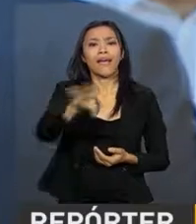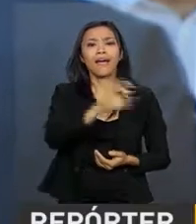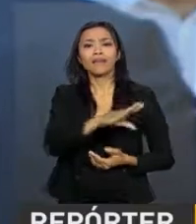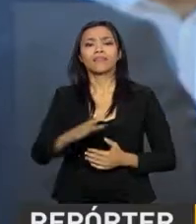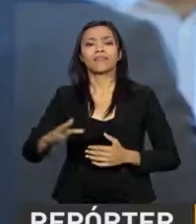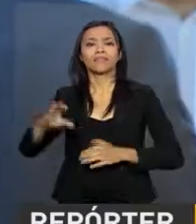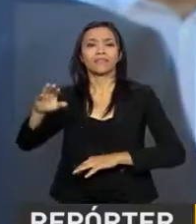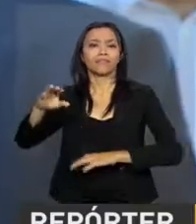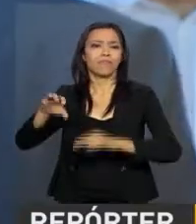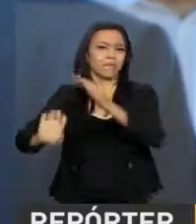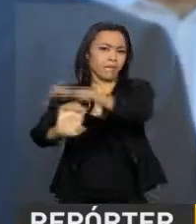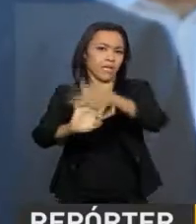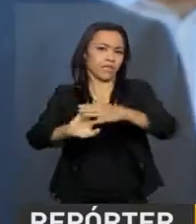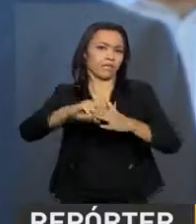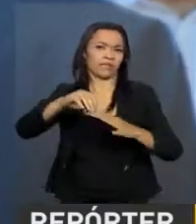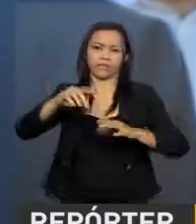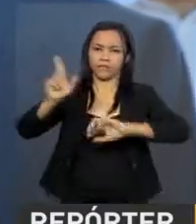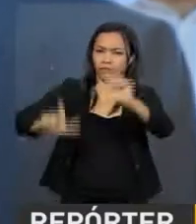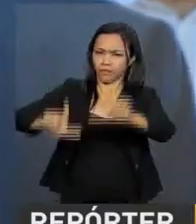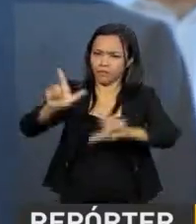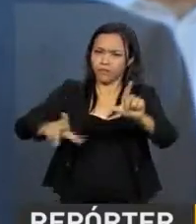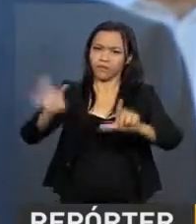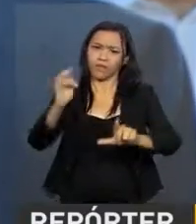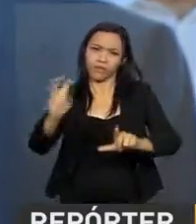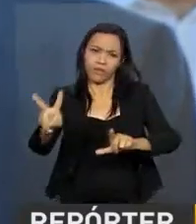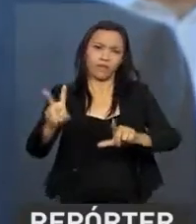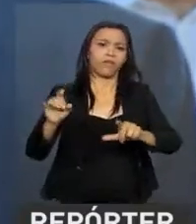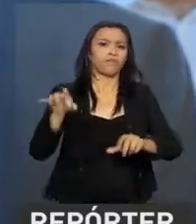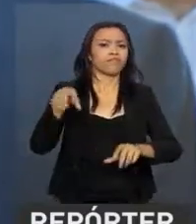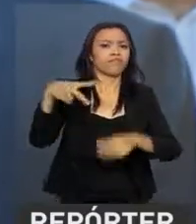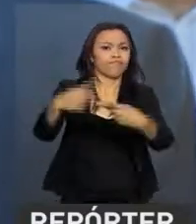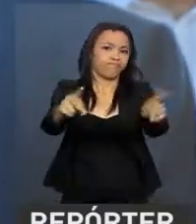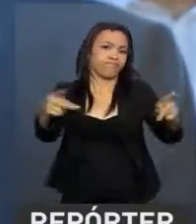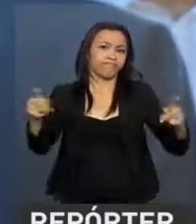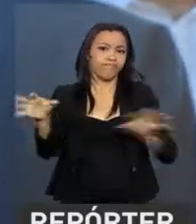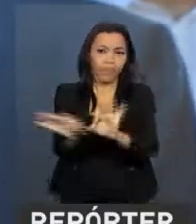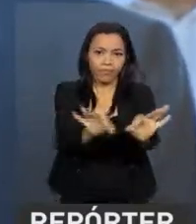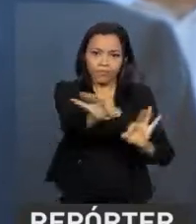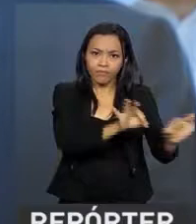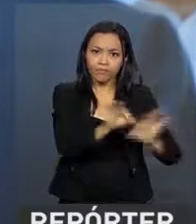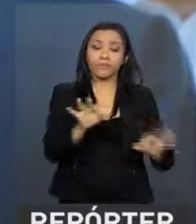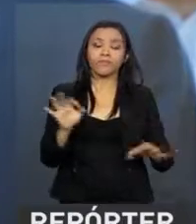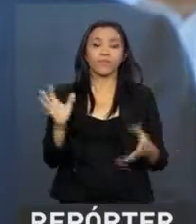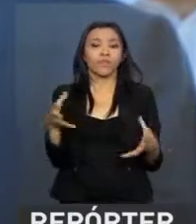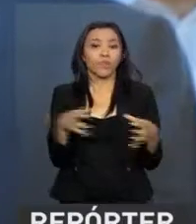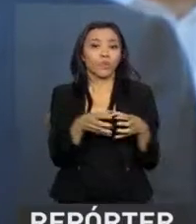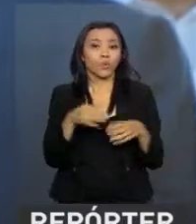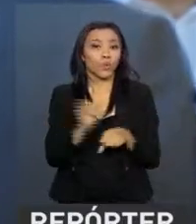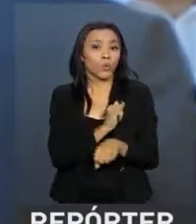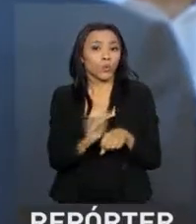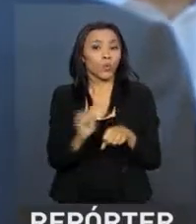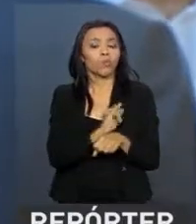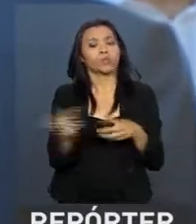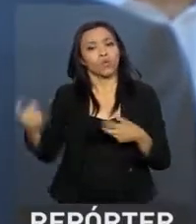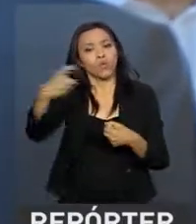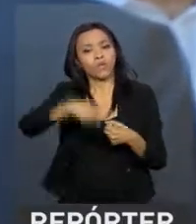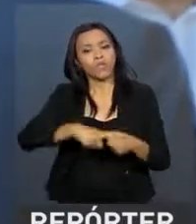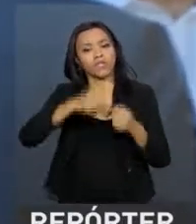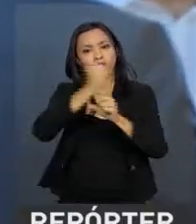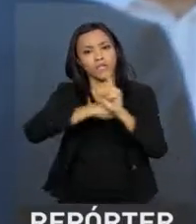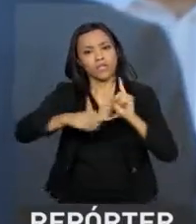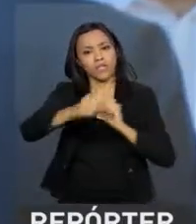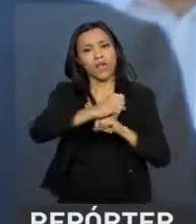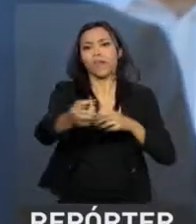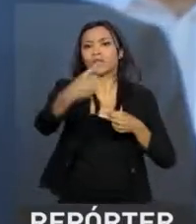dc minou o conhecimento da digitalização criando grupos digitais fazendo convênio com a sociedade com as